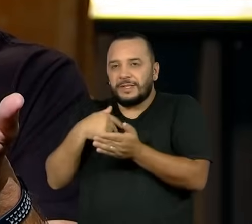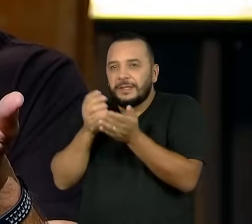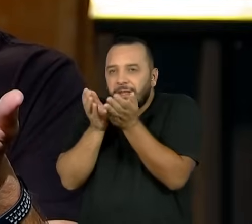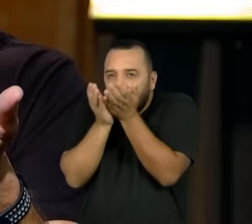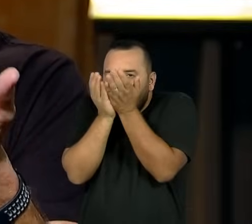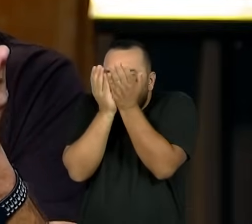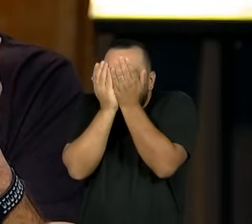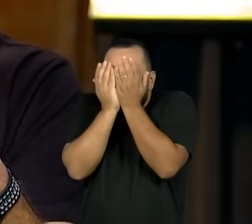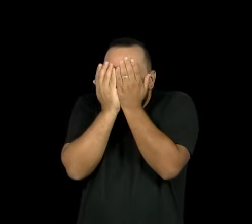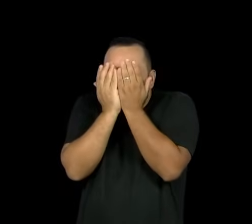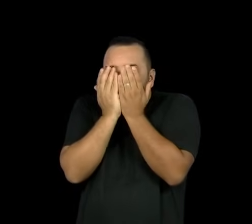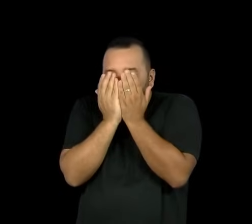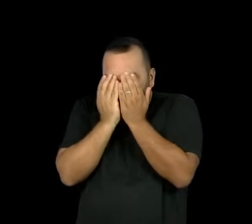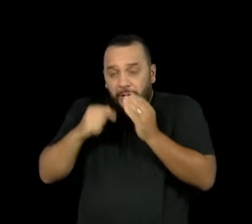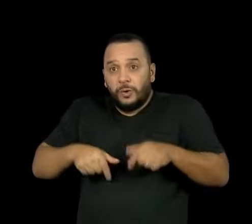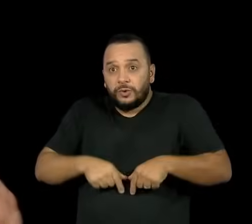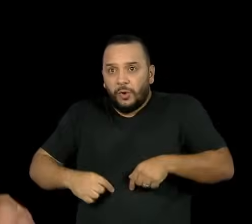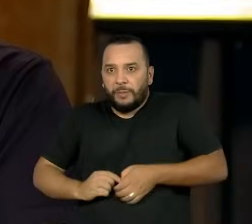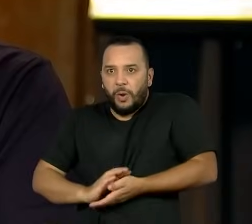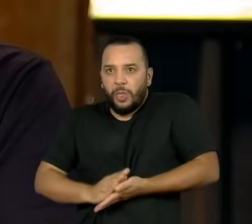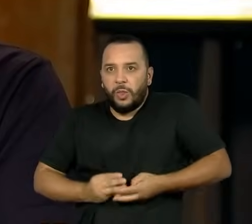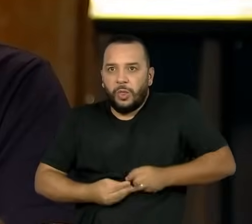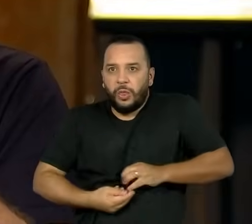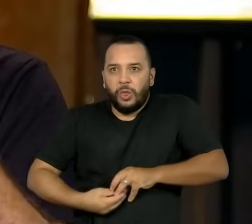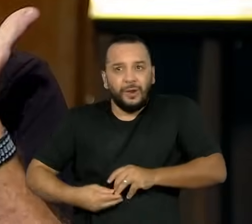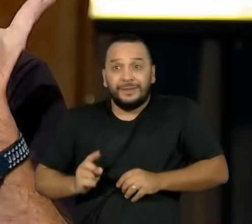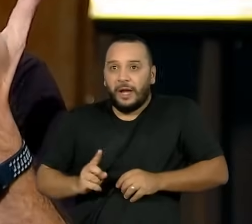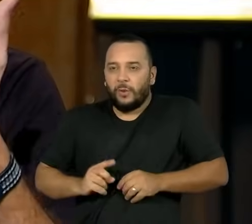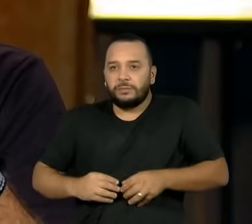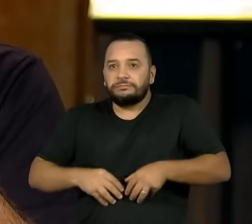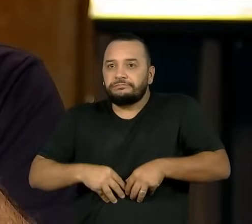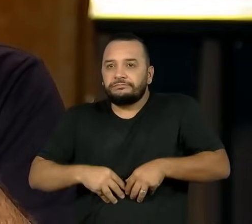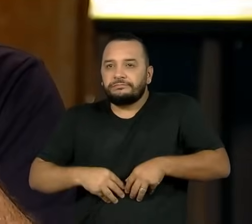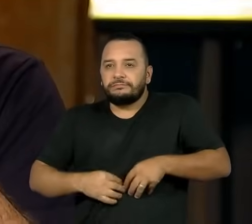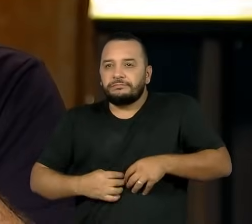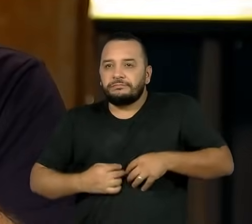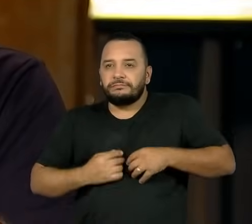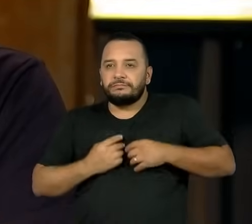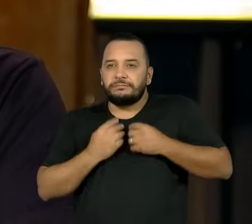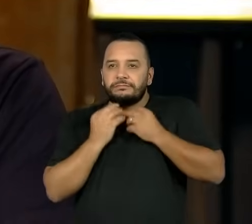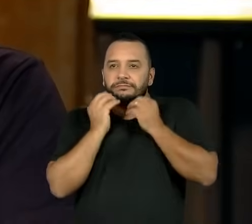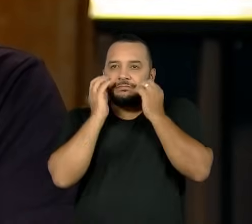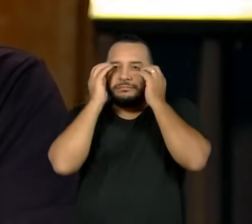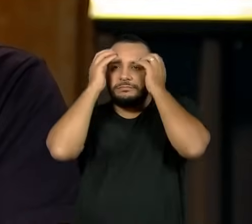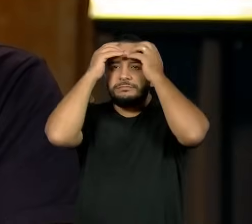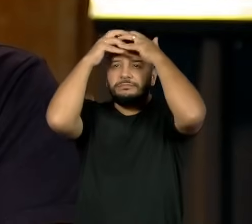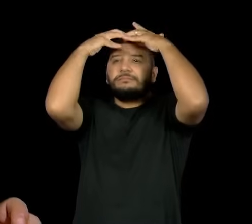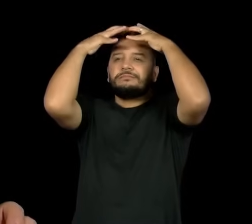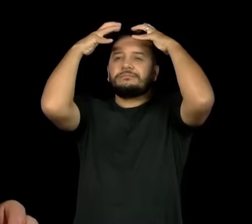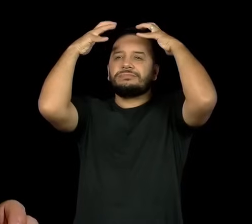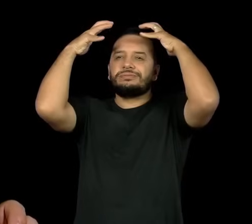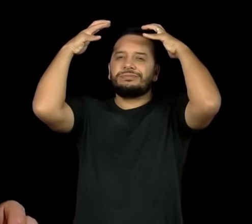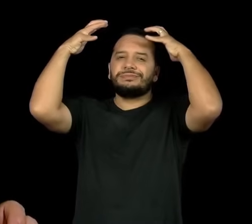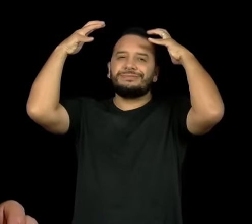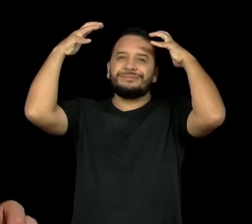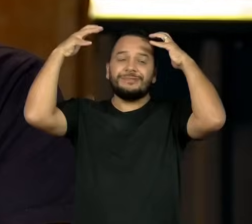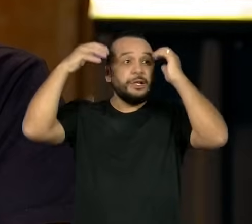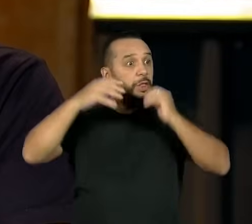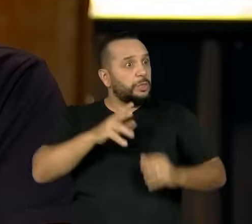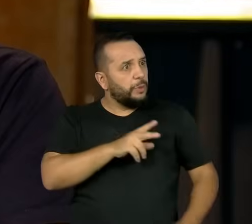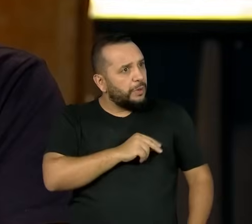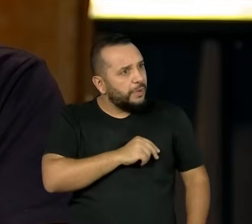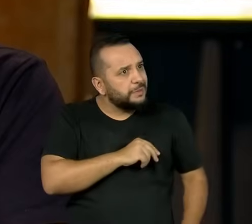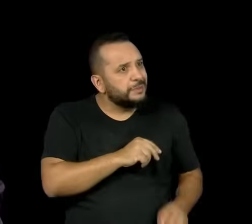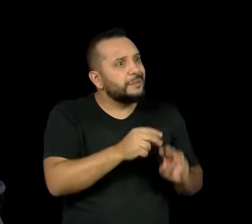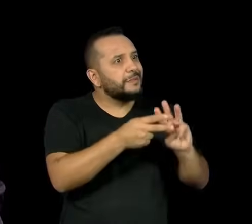DMT de ser destruída no estômago e, com isso, faz o efeito no sistema nervoso central. Que coisa sofisticada.